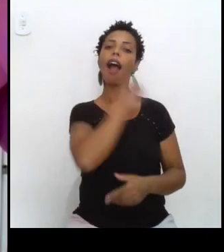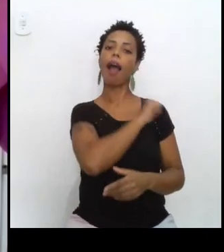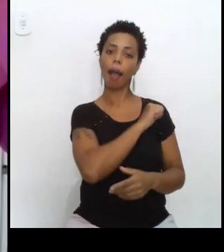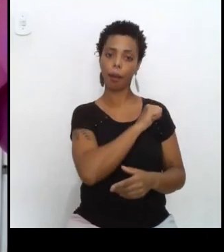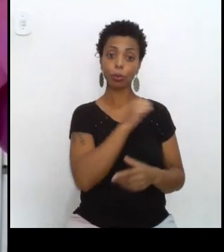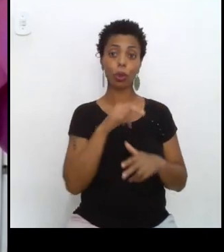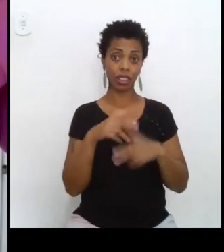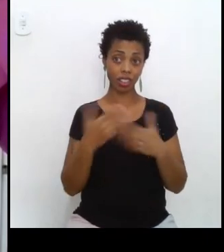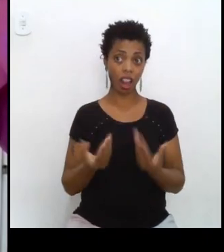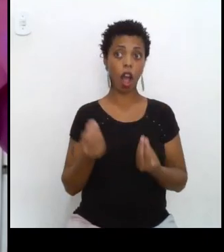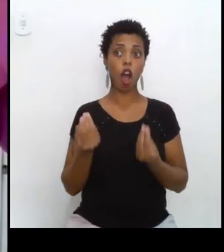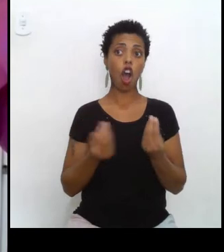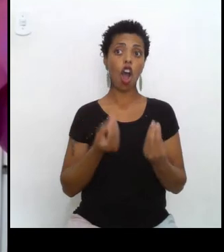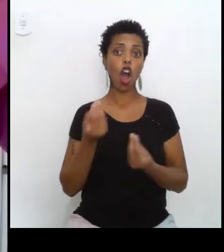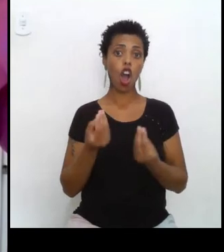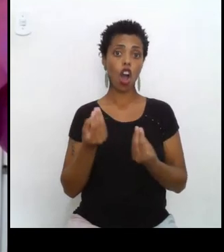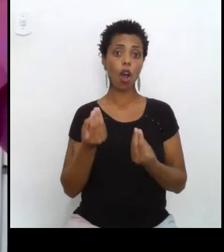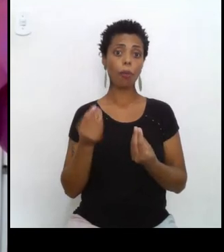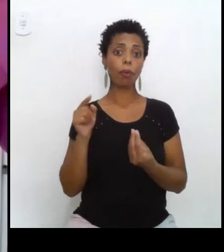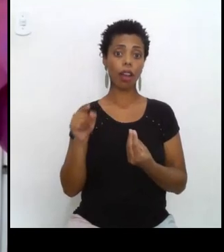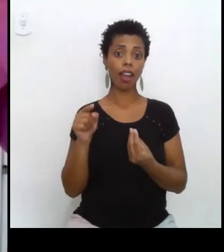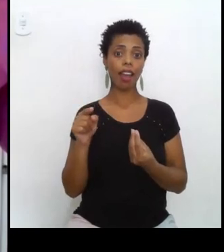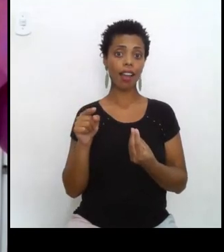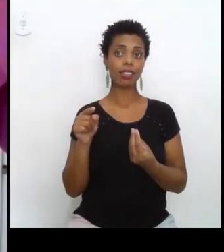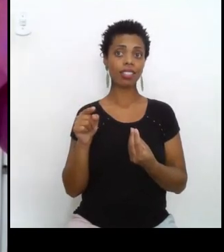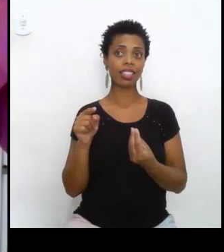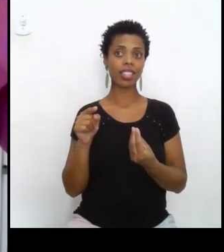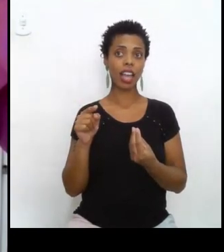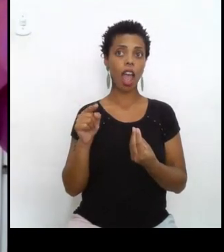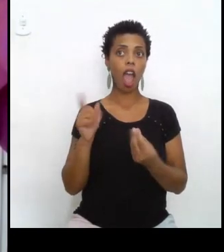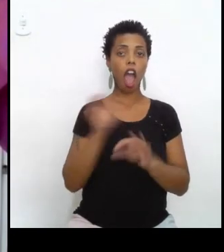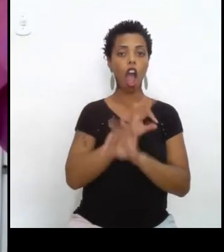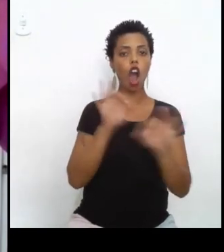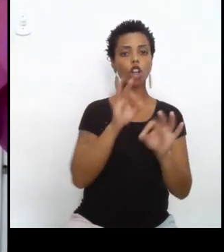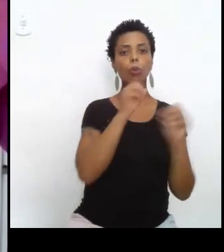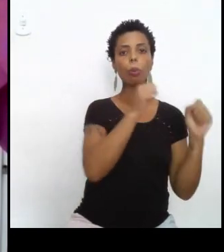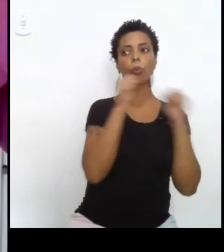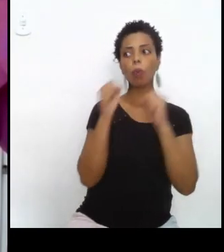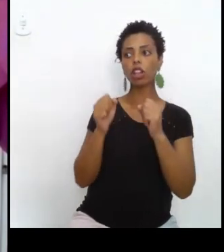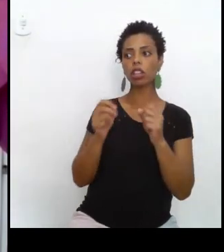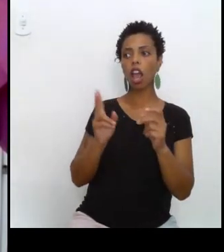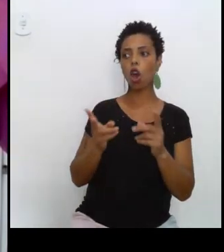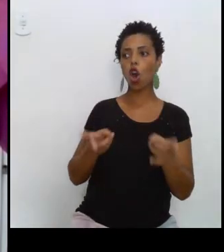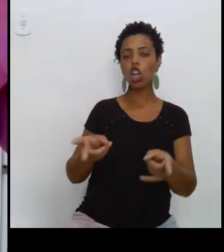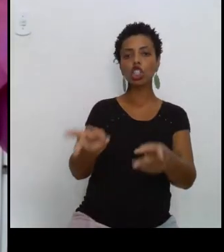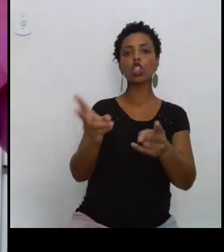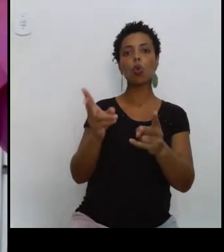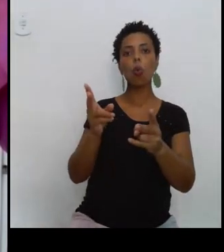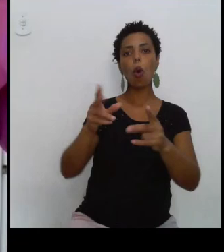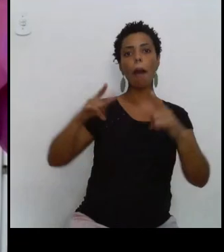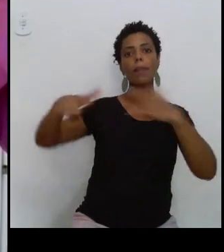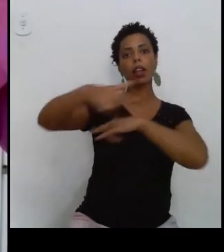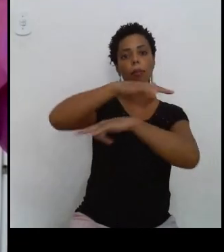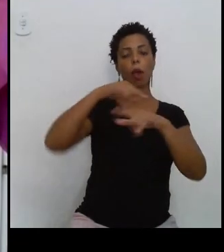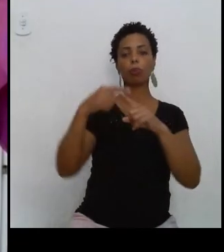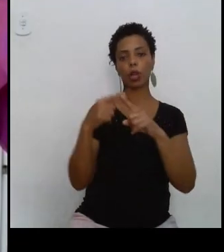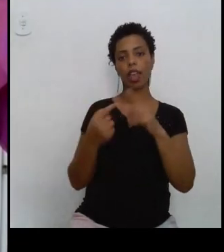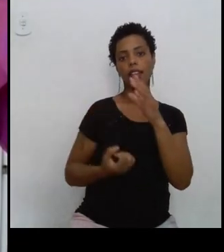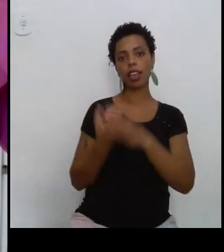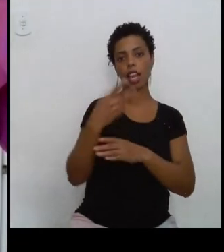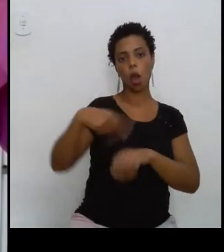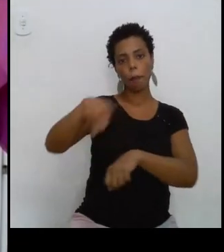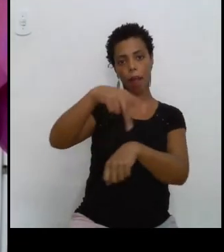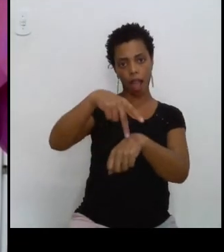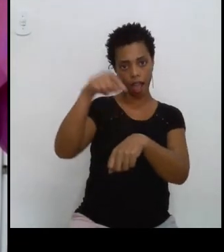traje ela é um projeto de poder né ao criar um país e não se constitui